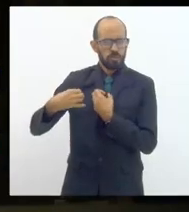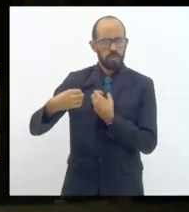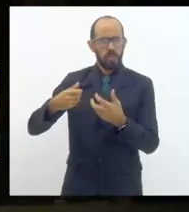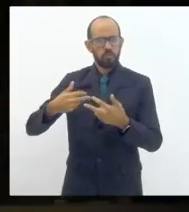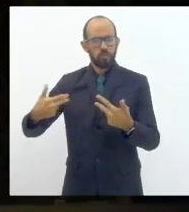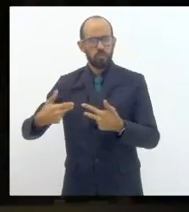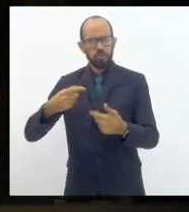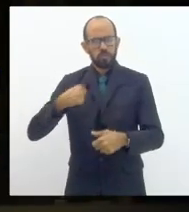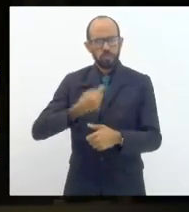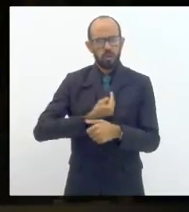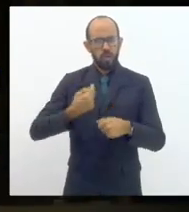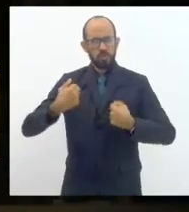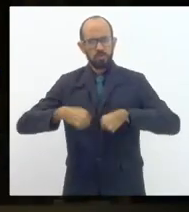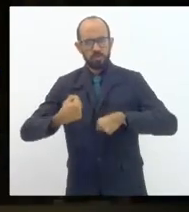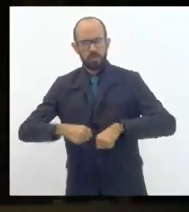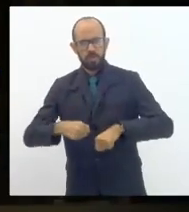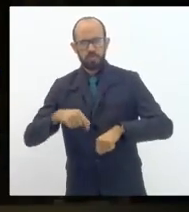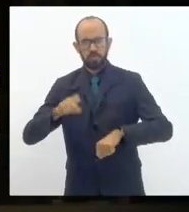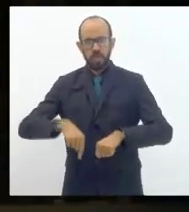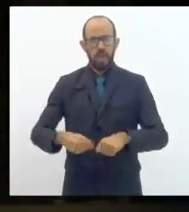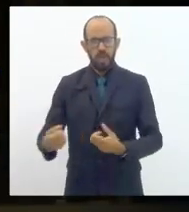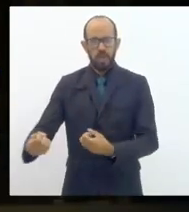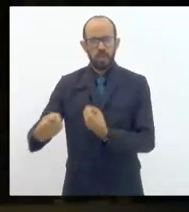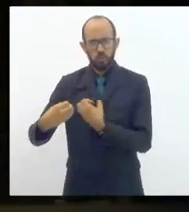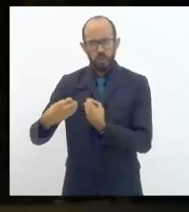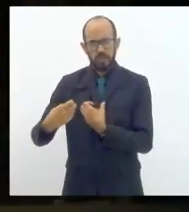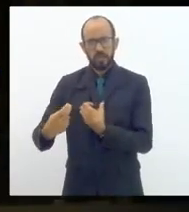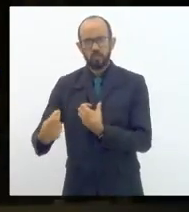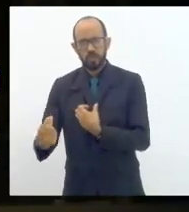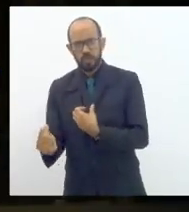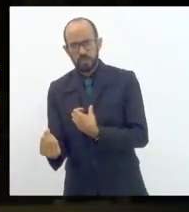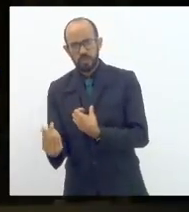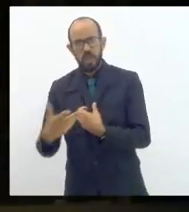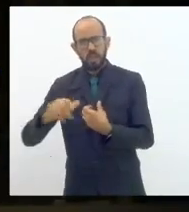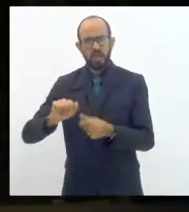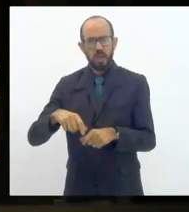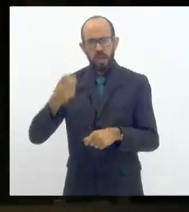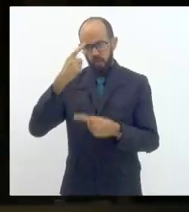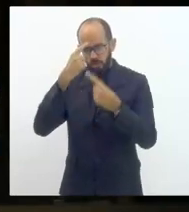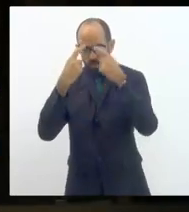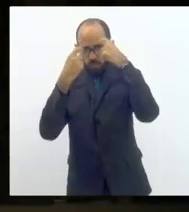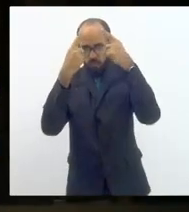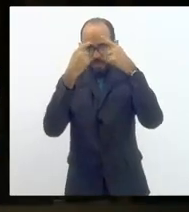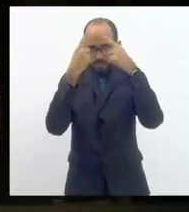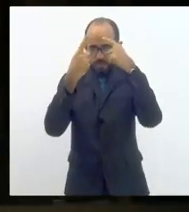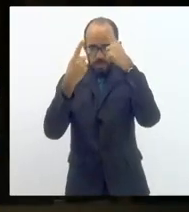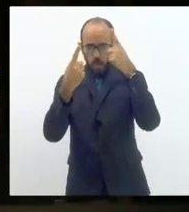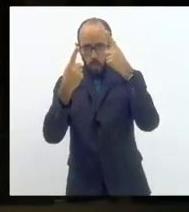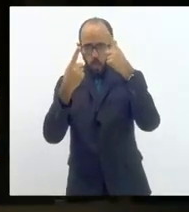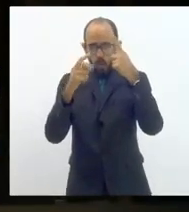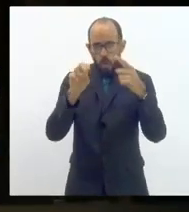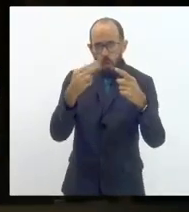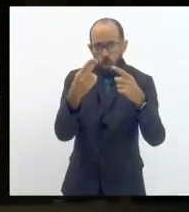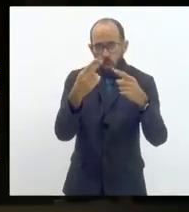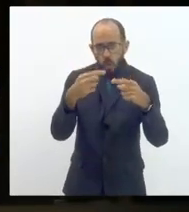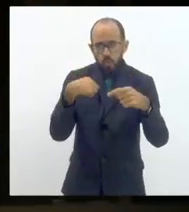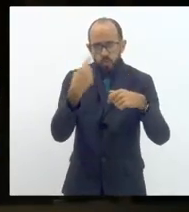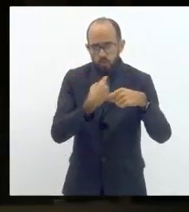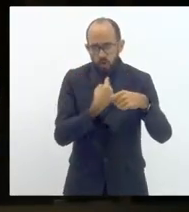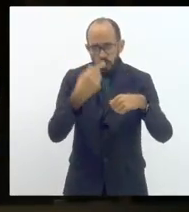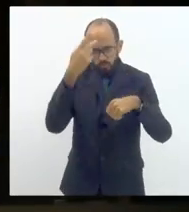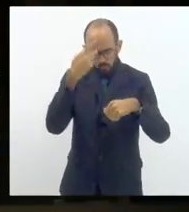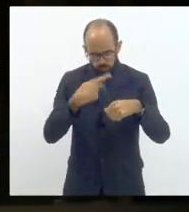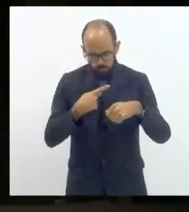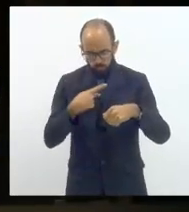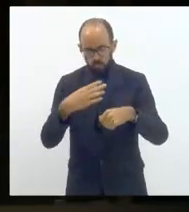realmente precisamos, como educação financeira, como a nossa criatividade, a forma de realmente nós nos conhecermos